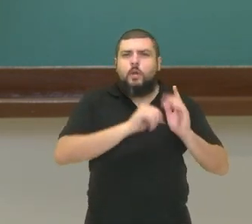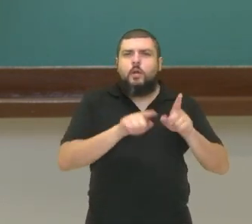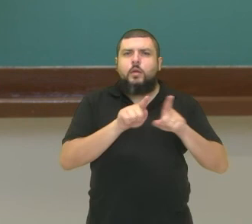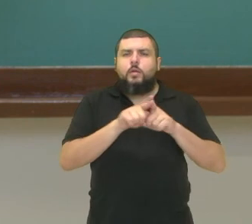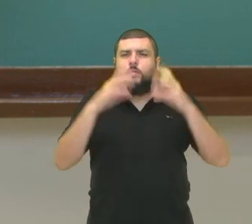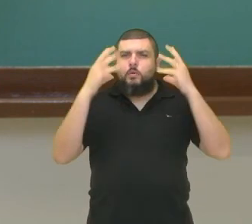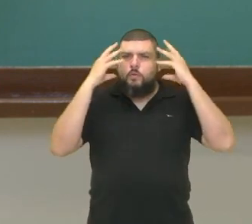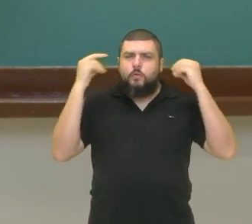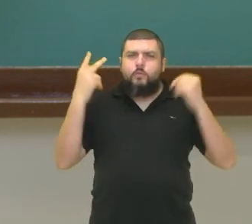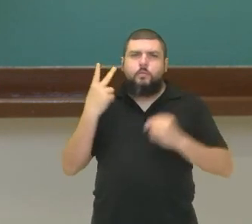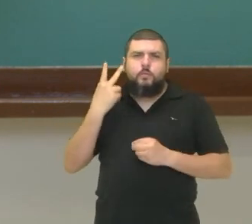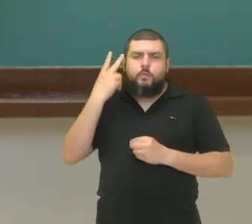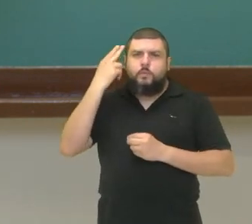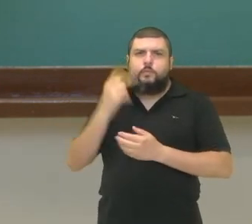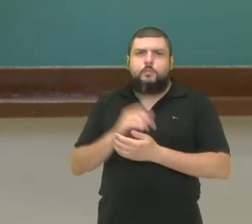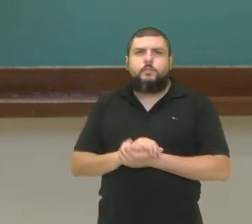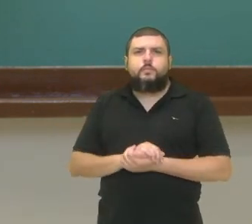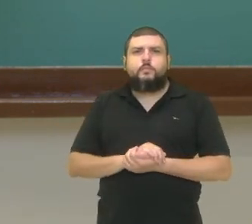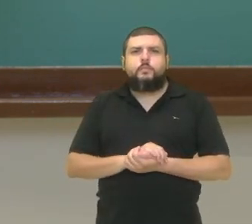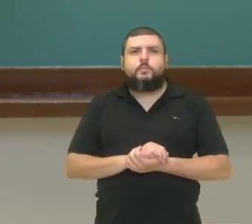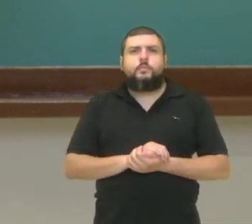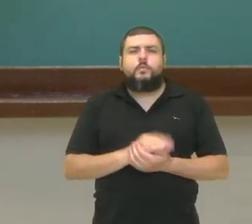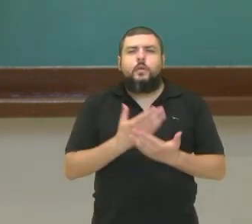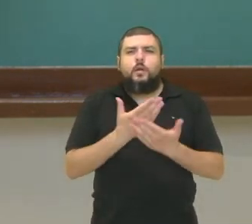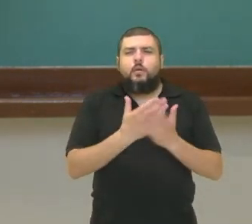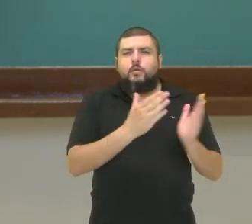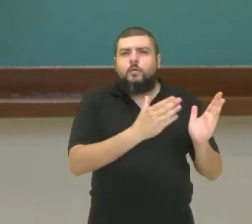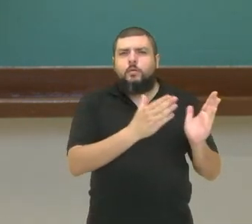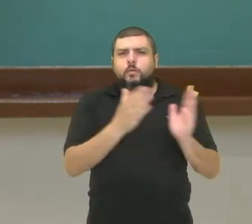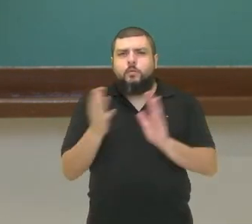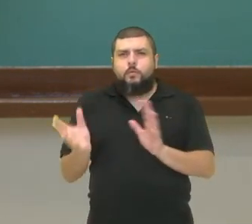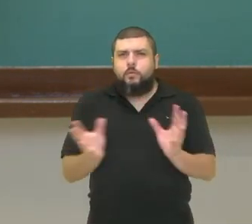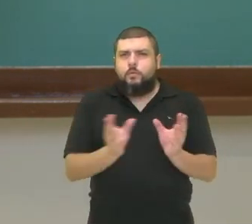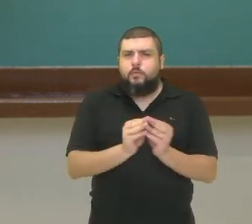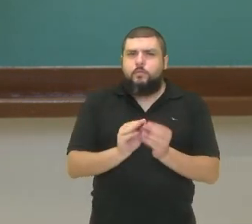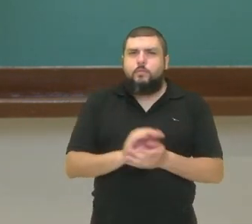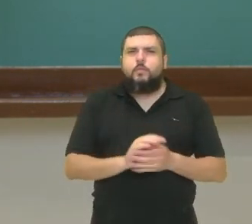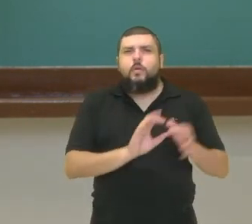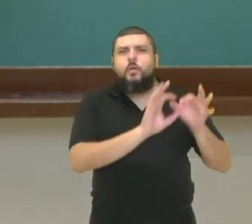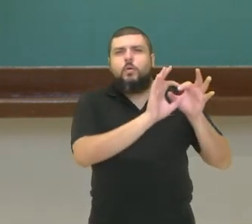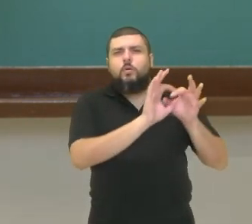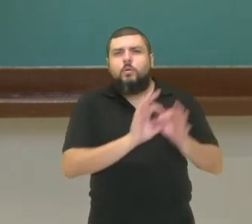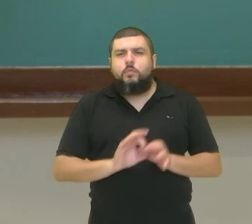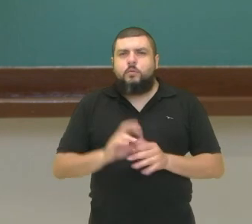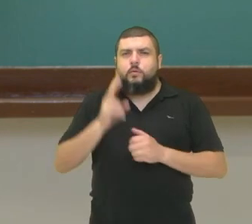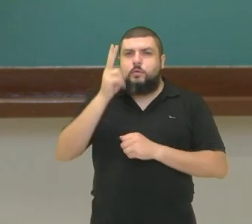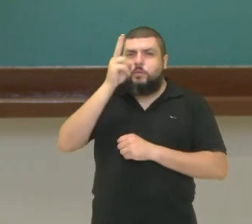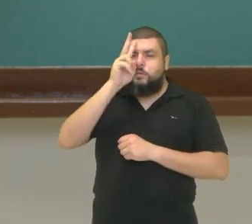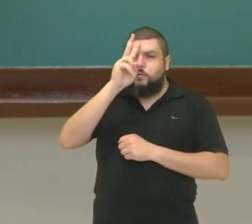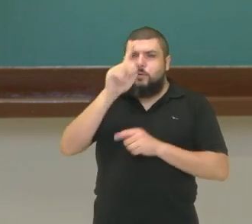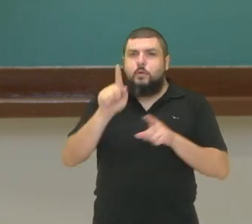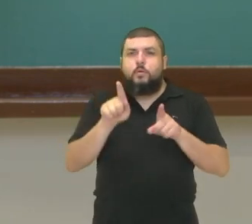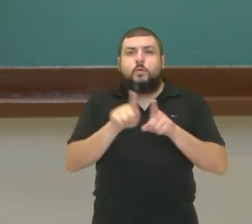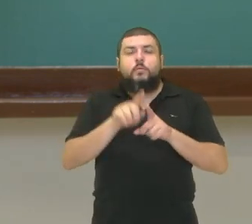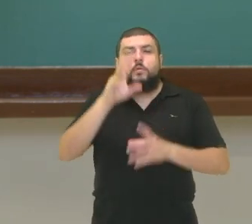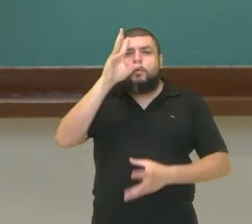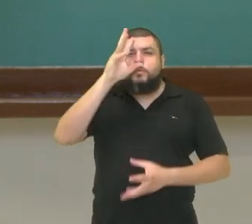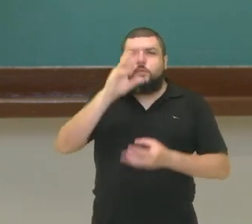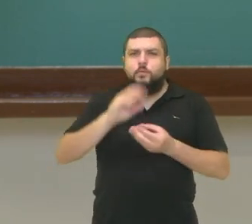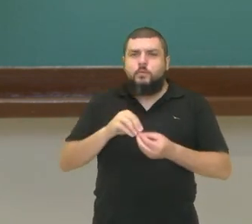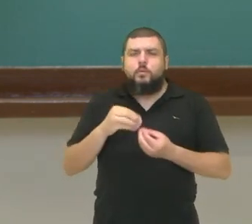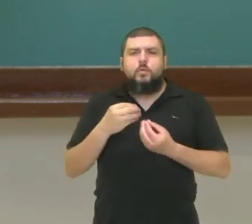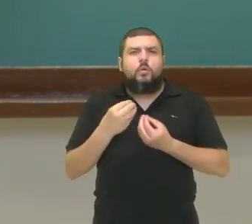van Gogh, ok? E o que nós vimos na aula de hoje? Analisamos o contexto histórico da época, compreendemos as razões pelas quais